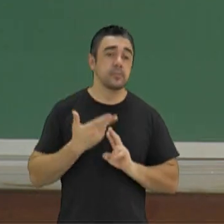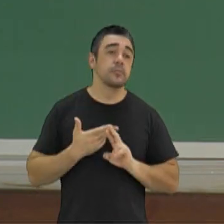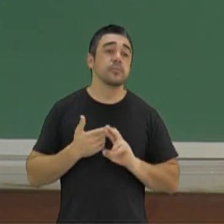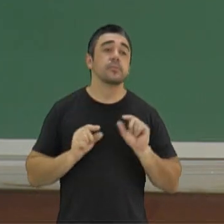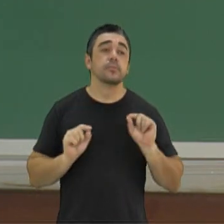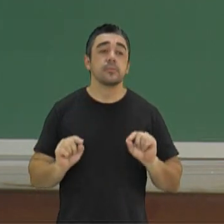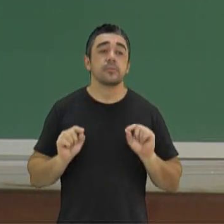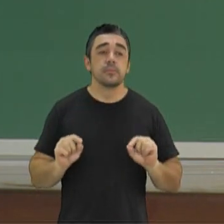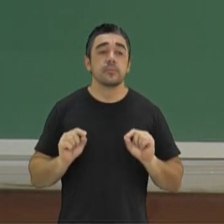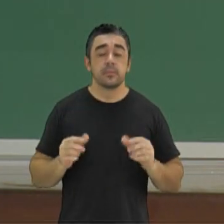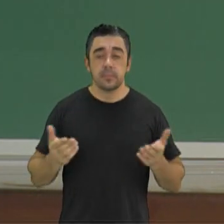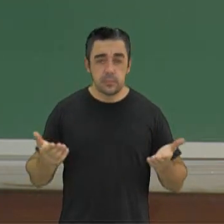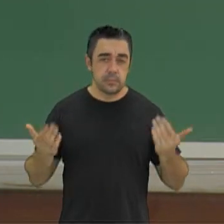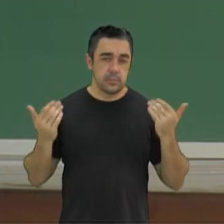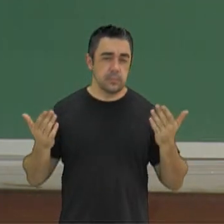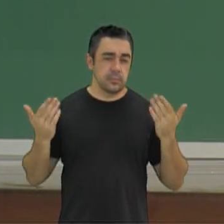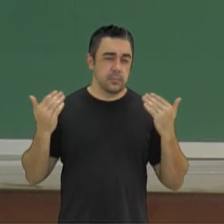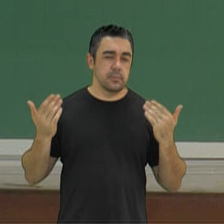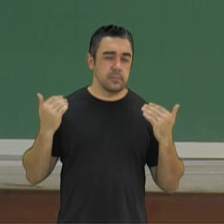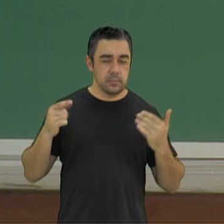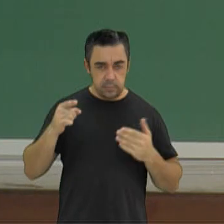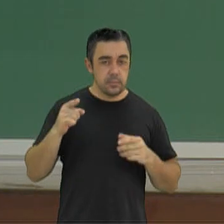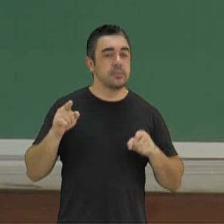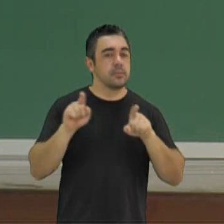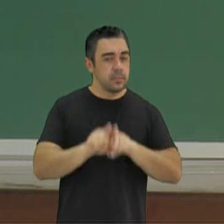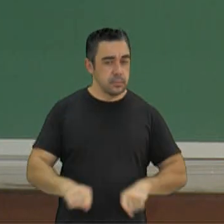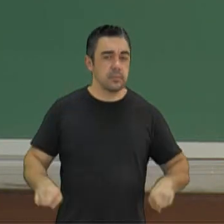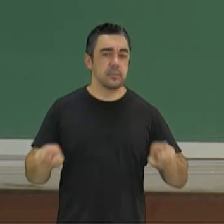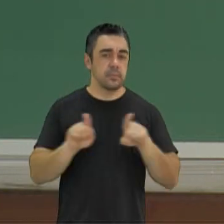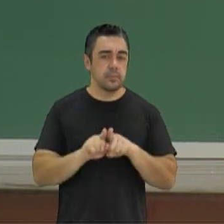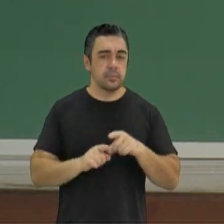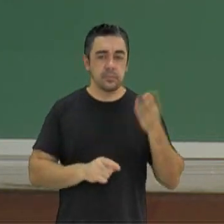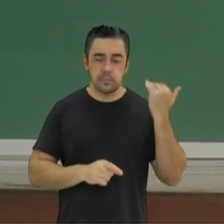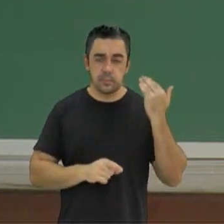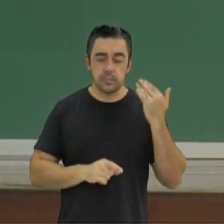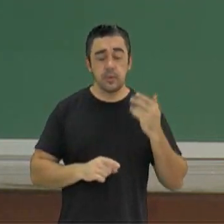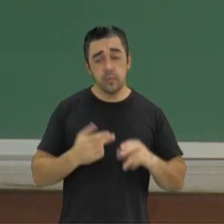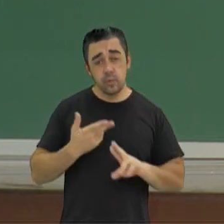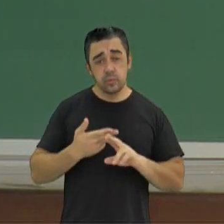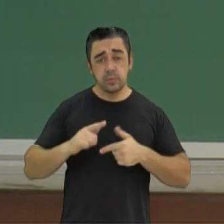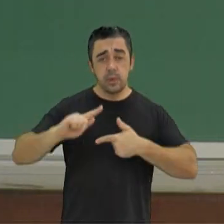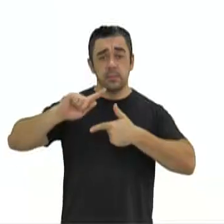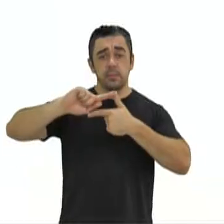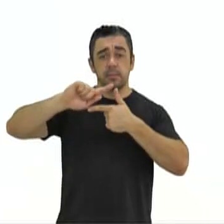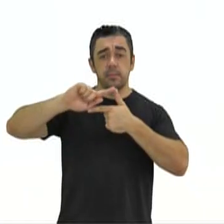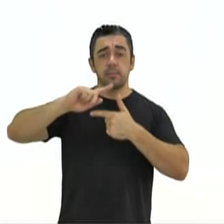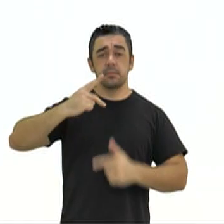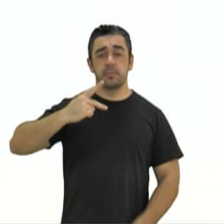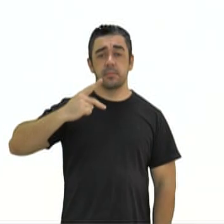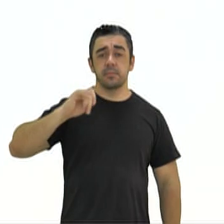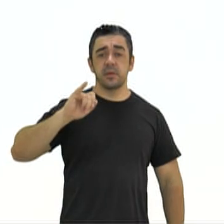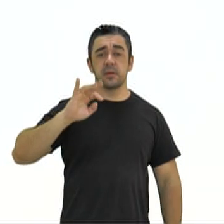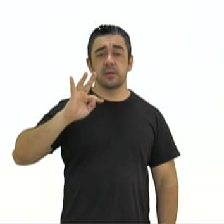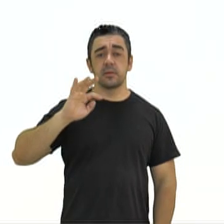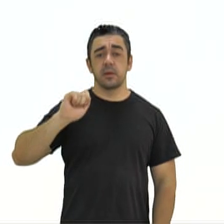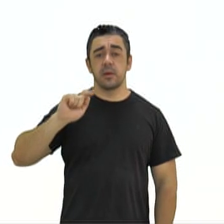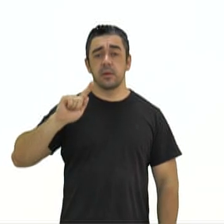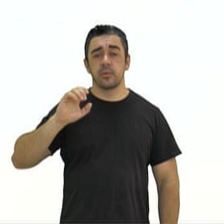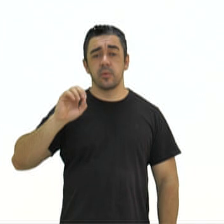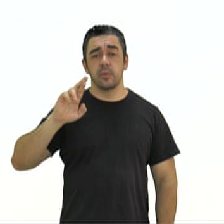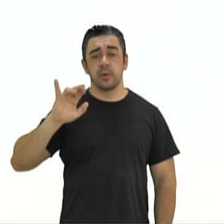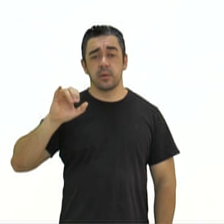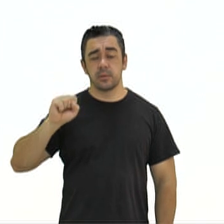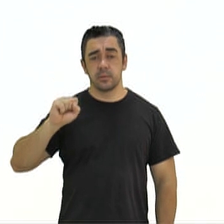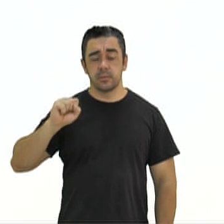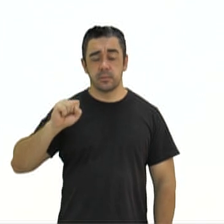quem? Lá, lembra que eu falei que vocês vão retomar? O Pitágoras, gente. Como é que eu vou calcular a altura que está